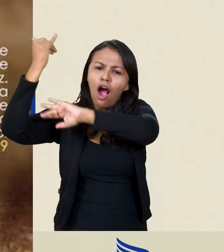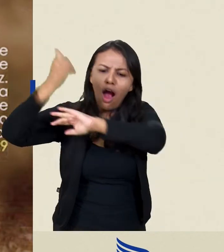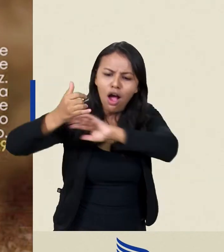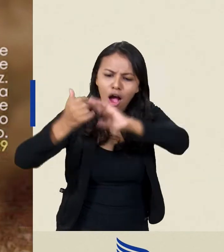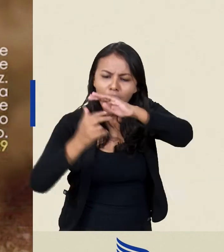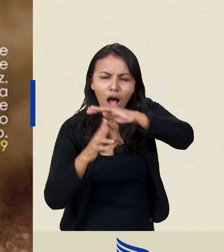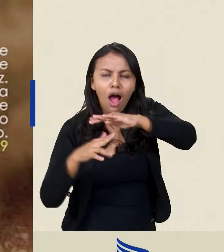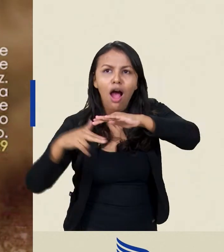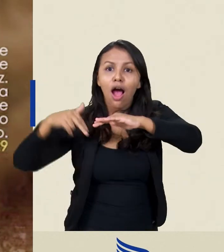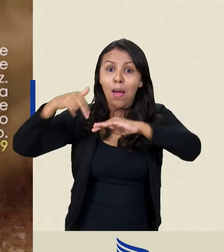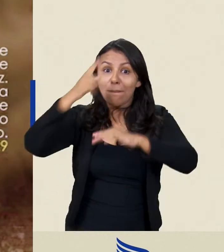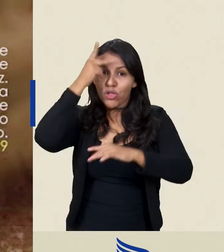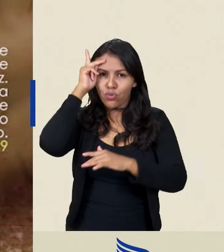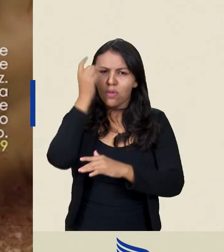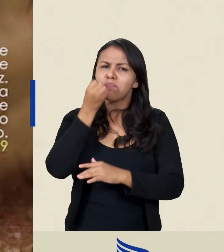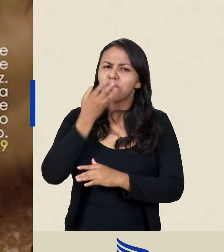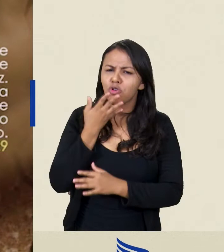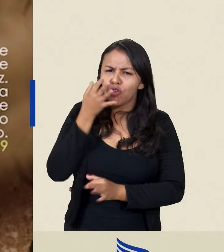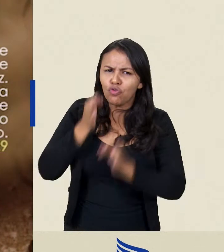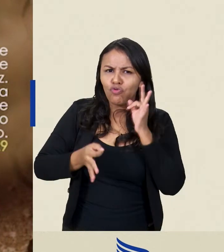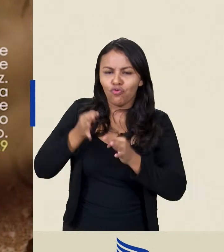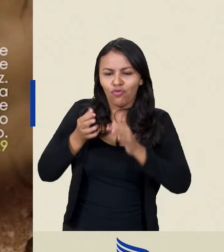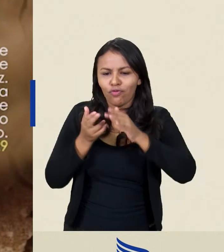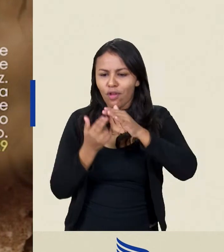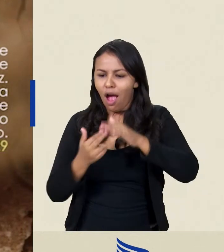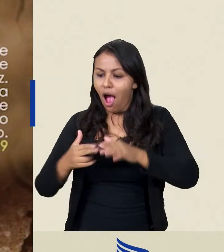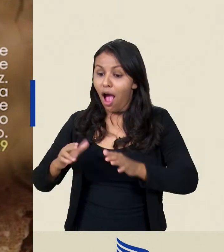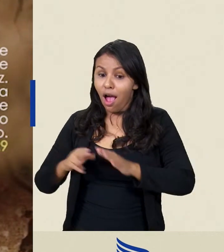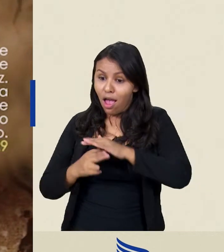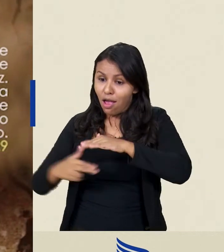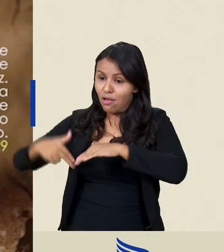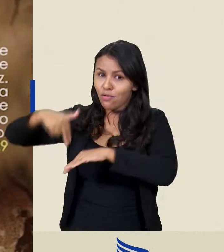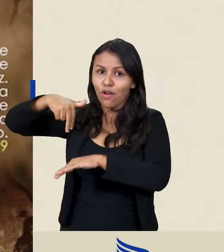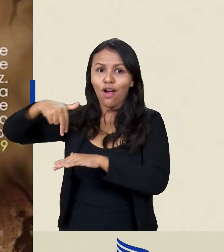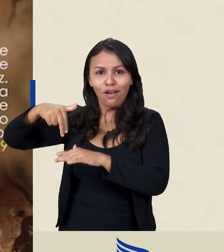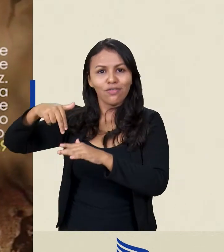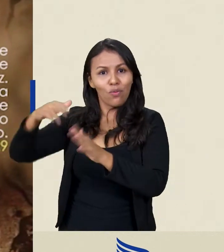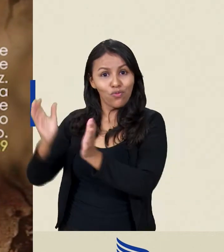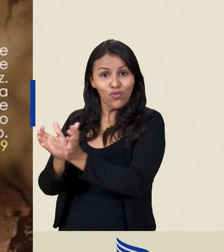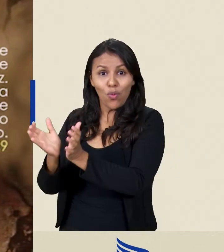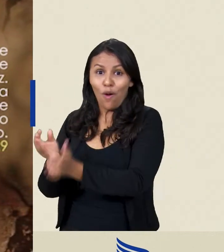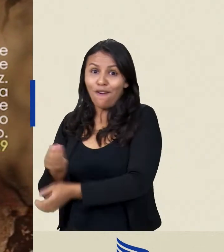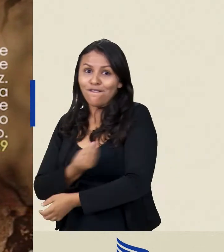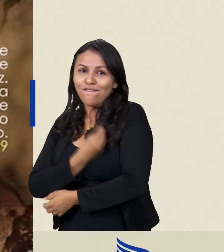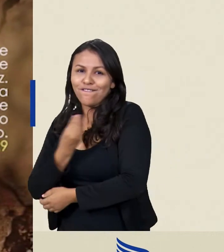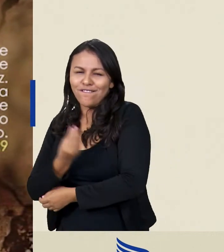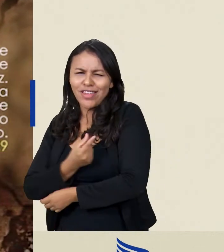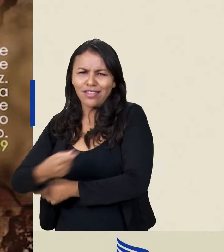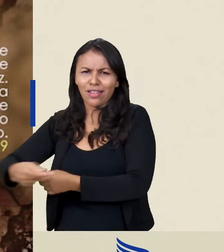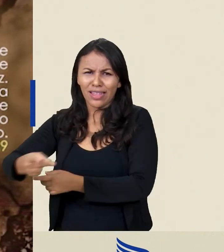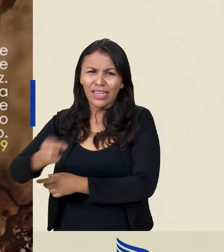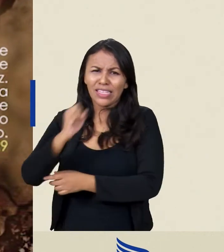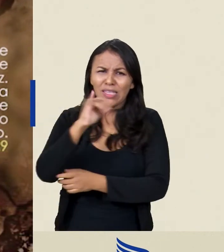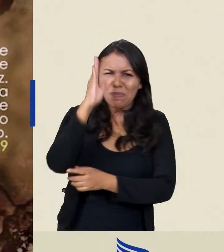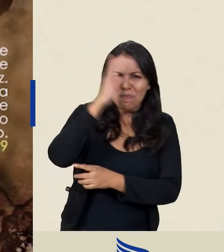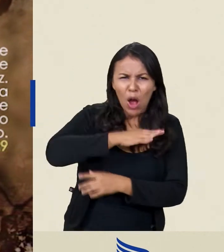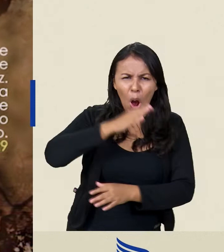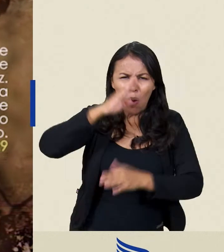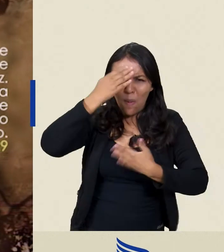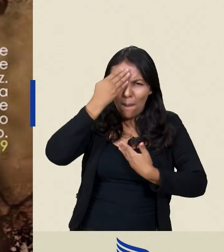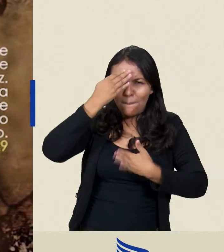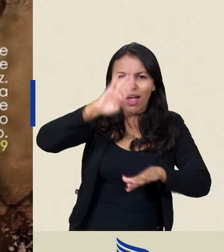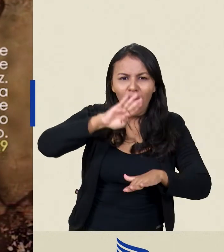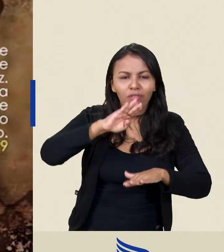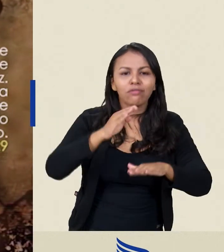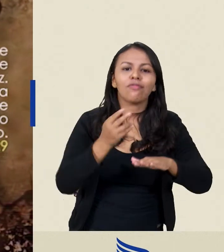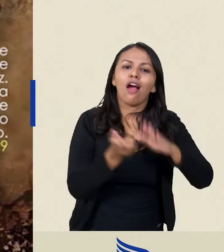bem sairão para a ressurreição da vida, e os que fizeram o mal para a ressurreição da condenação. João